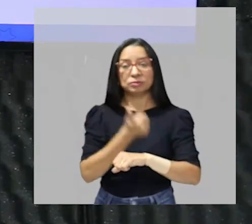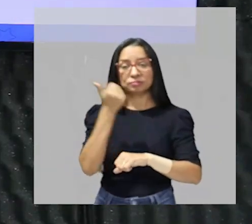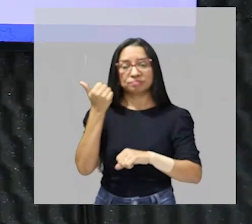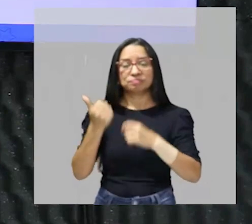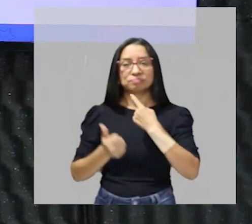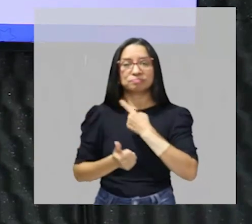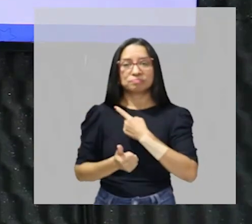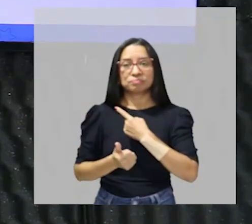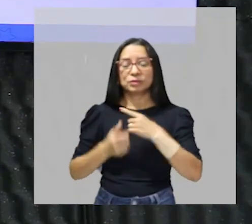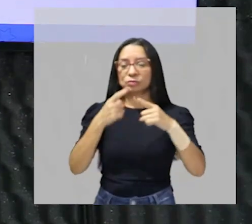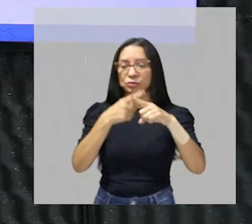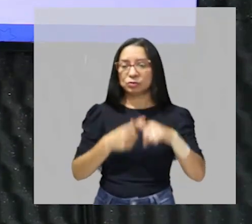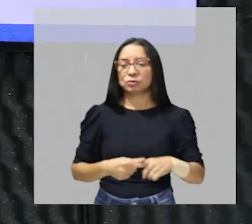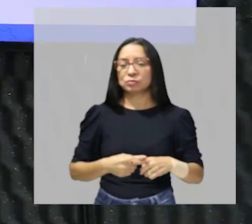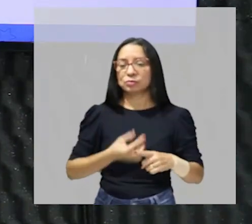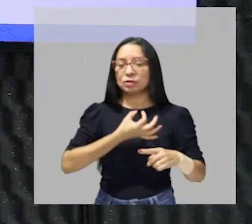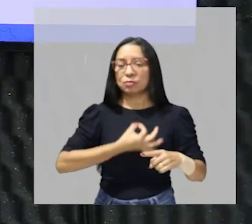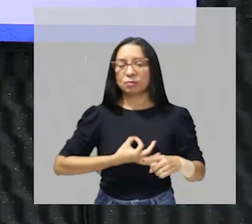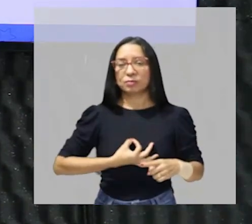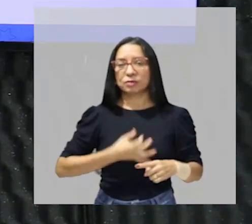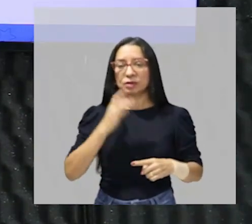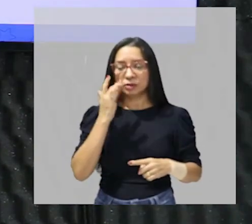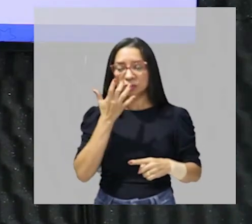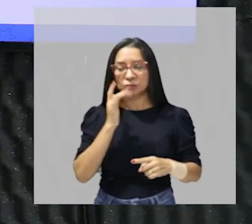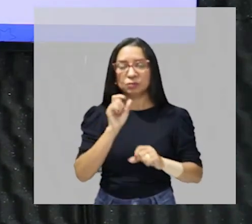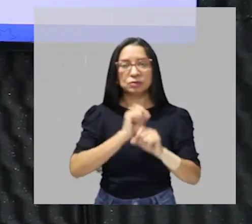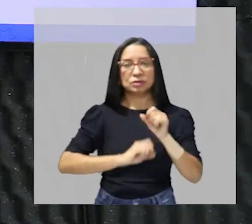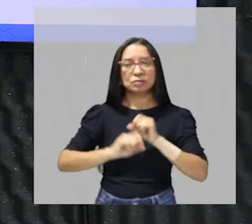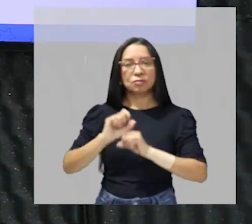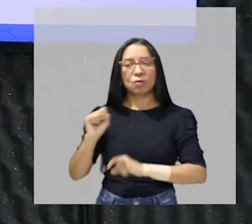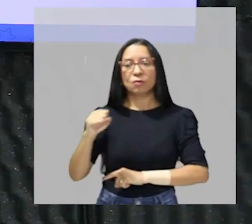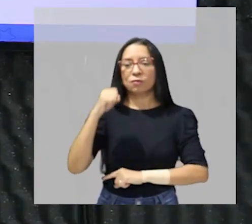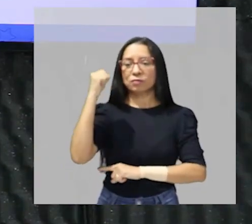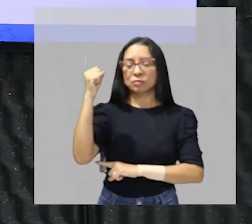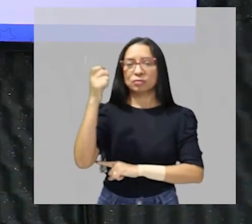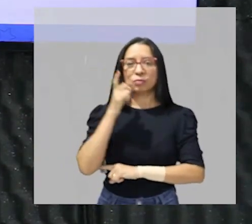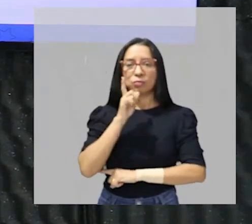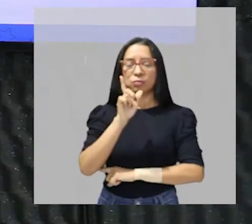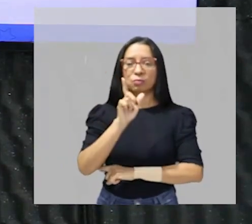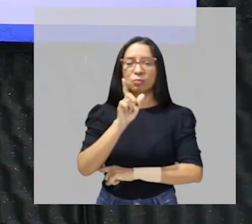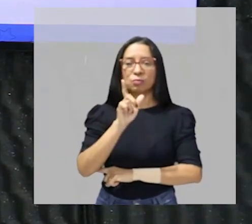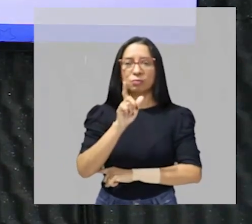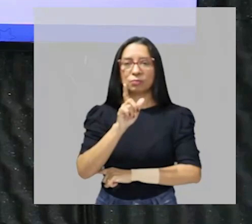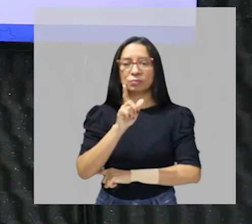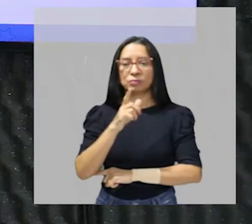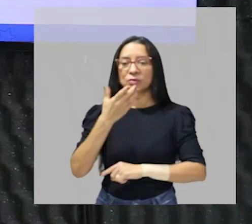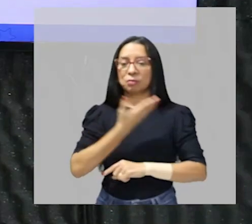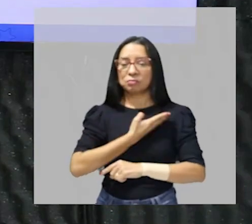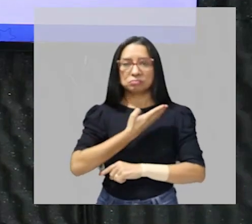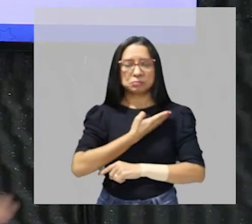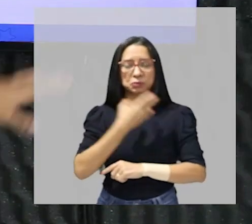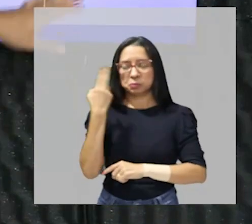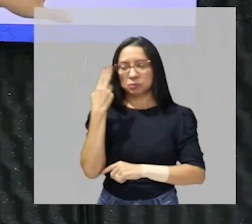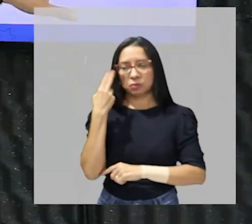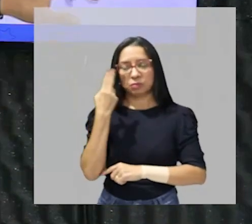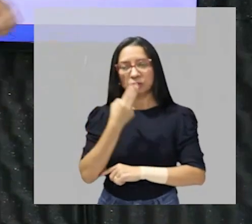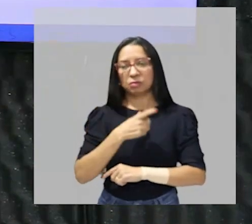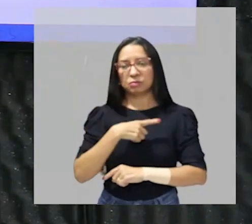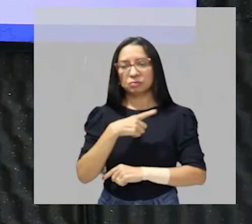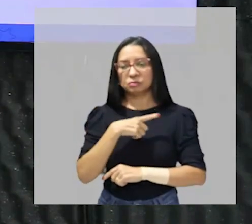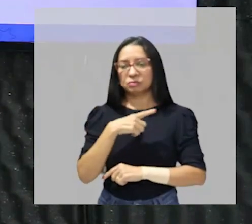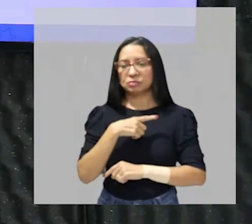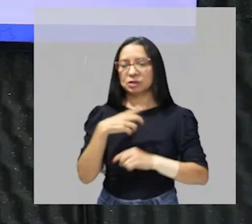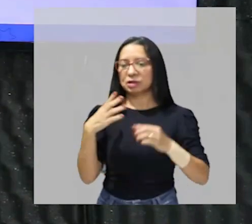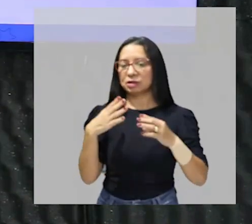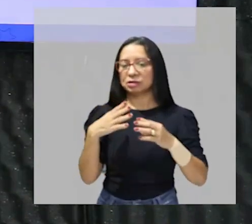Então, eles vão disputar uma medalha de ouro quem foi o campeão, quem foi o vice-campeão daquele campeonato. E são amigos. Tem desentendimento